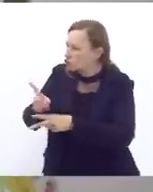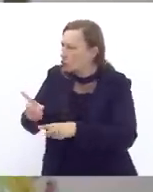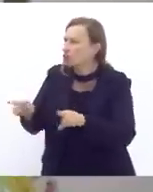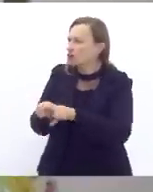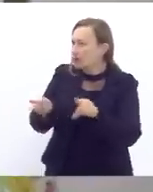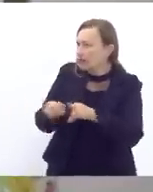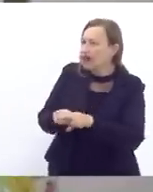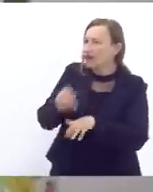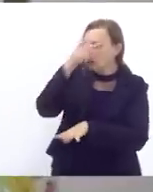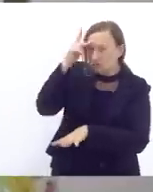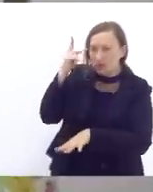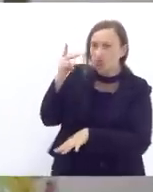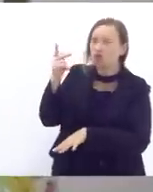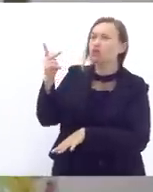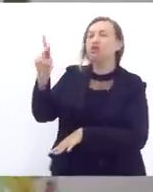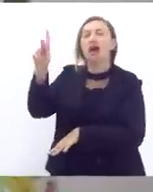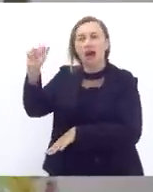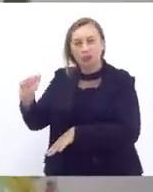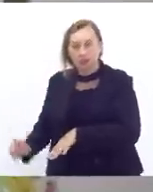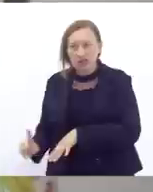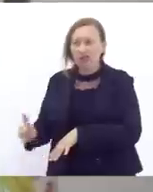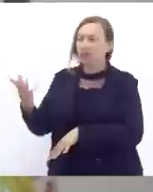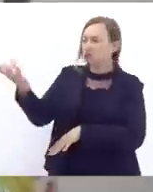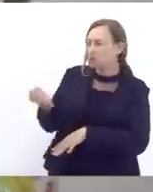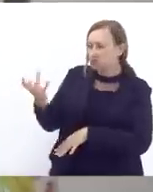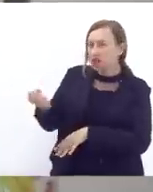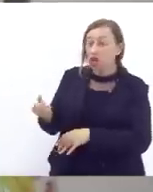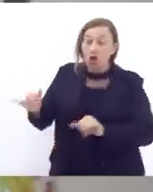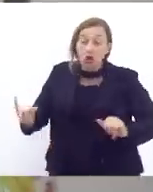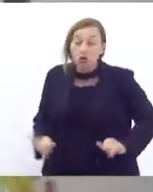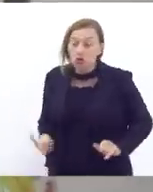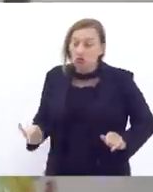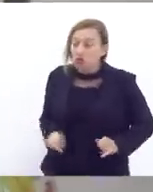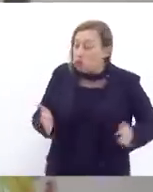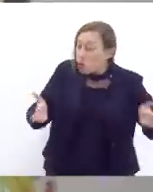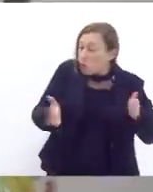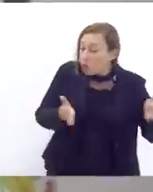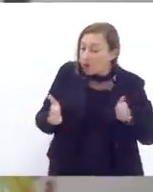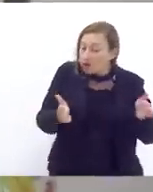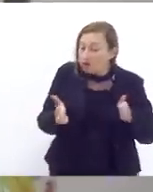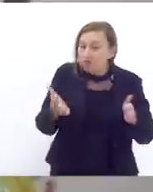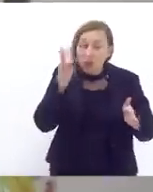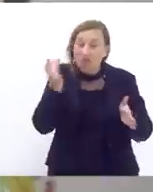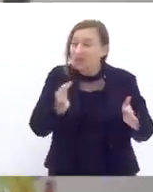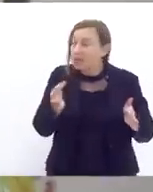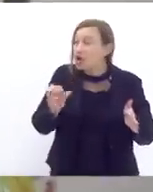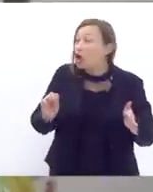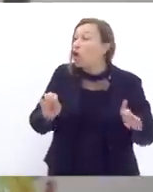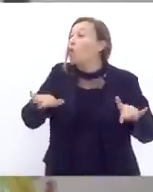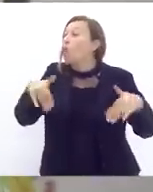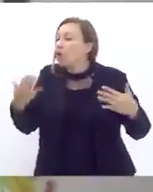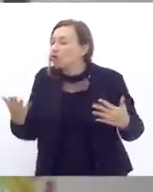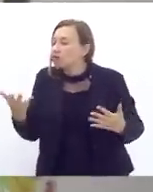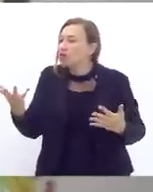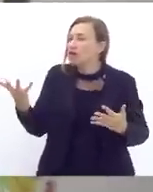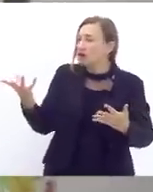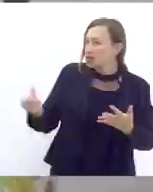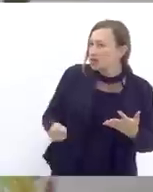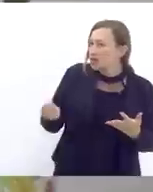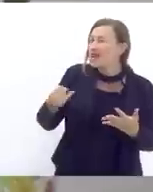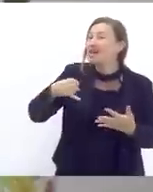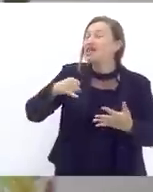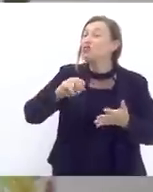sofreram durante todo aquele período sem ter previsão de quando iria receber e o que isso